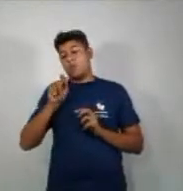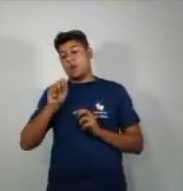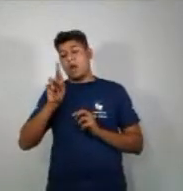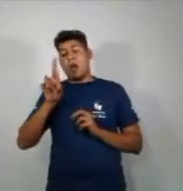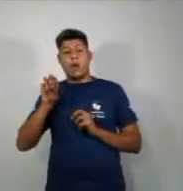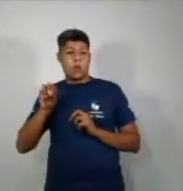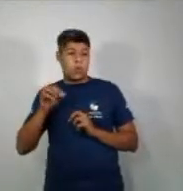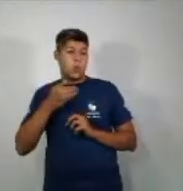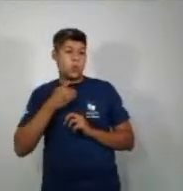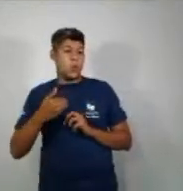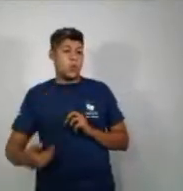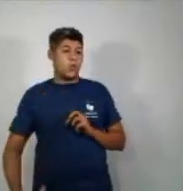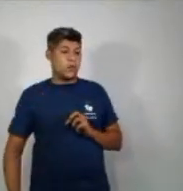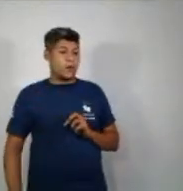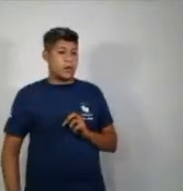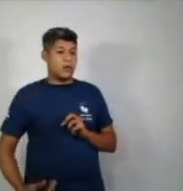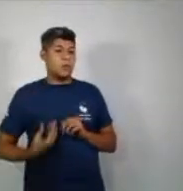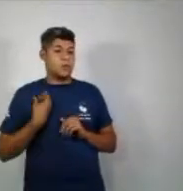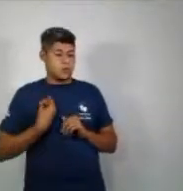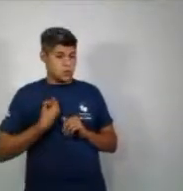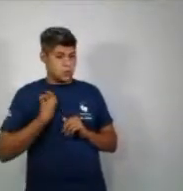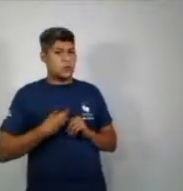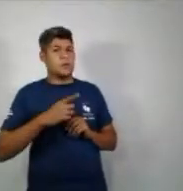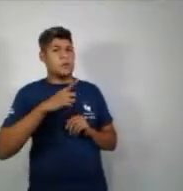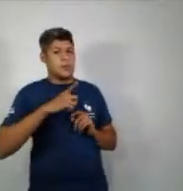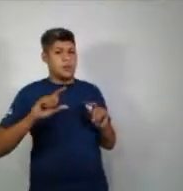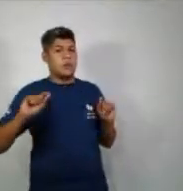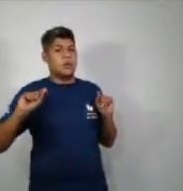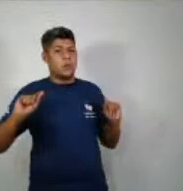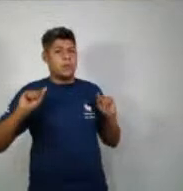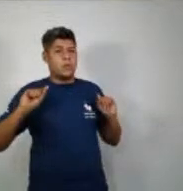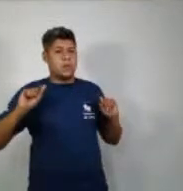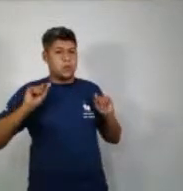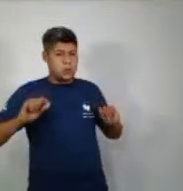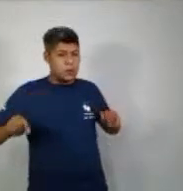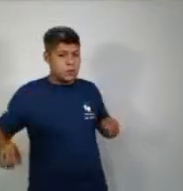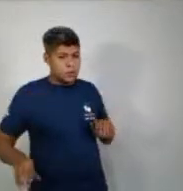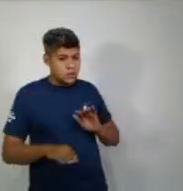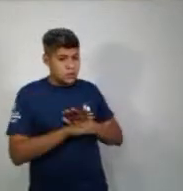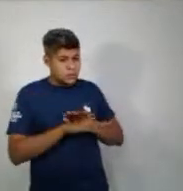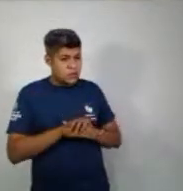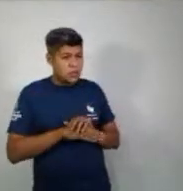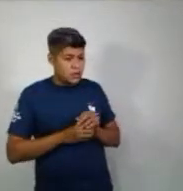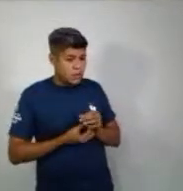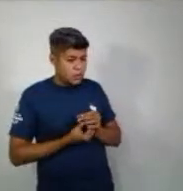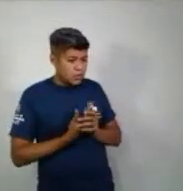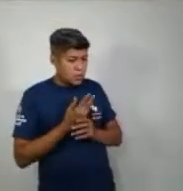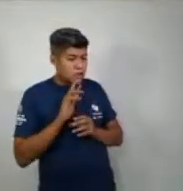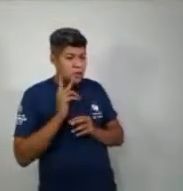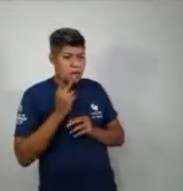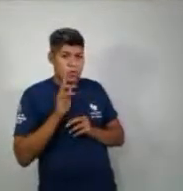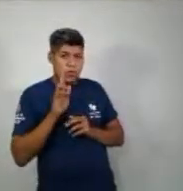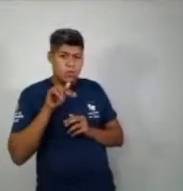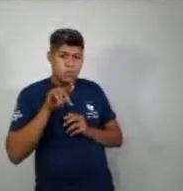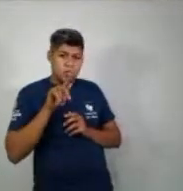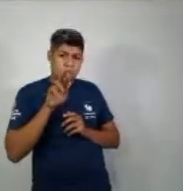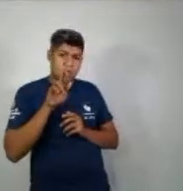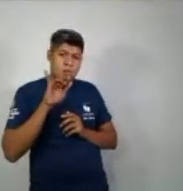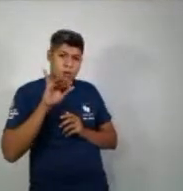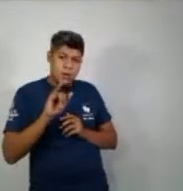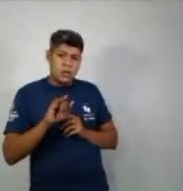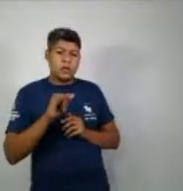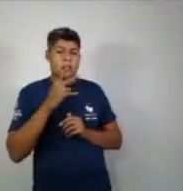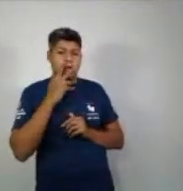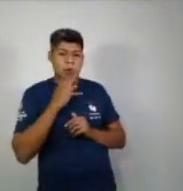governo história é muito triste. passava, quando chegava da Hungria, então passava para a censura,